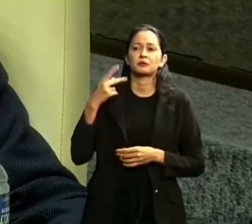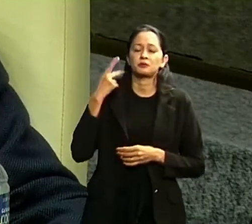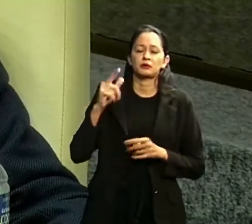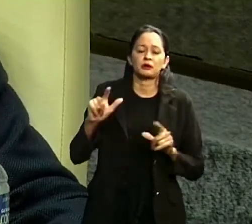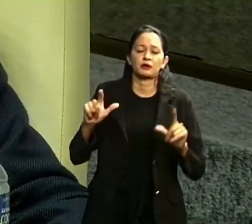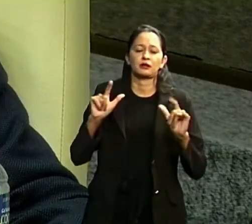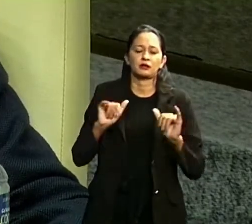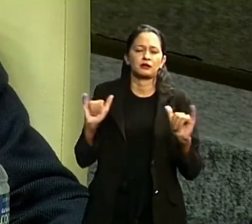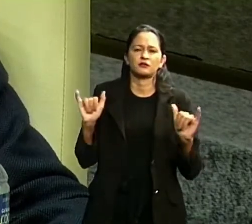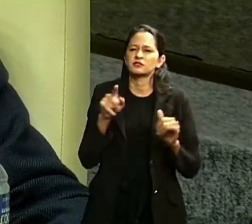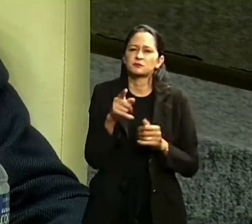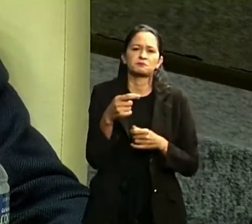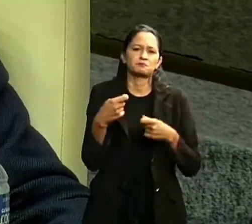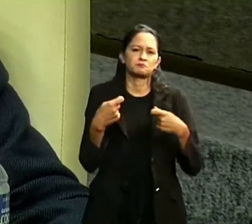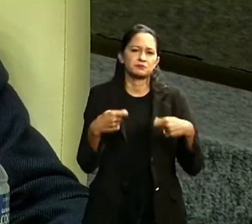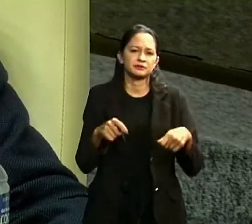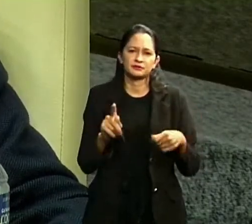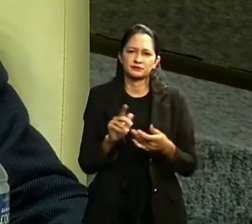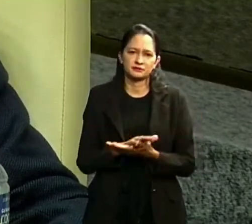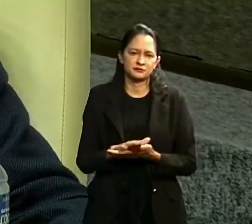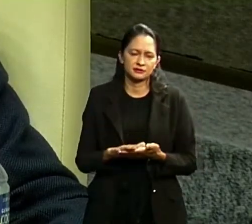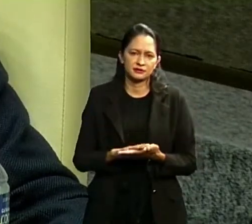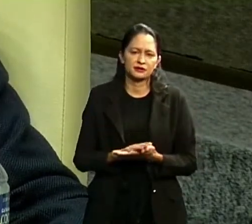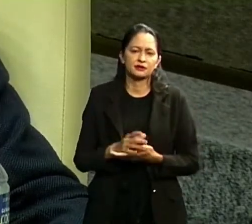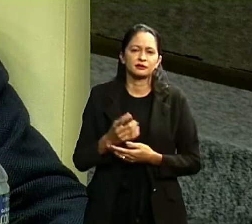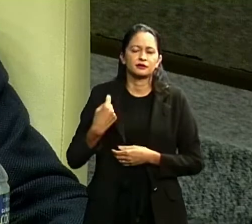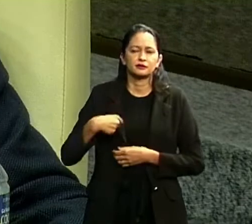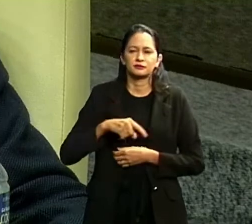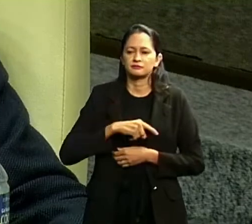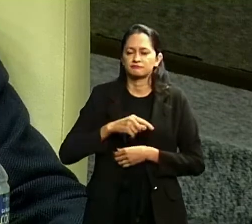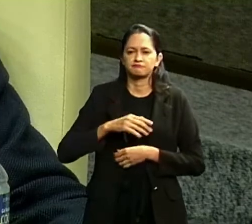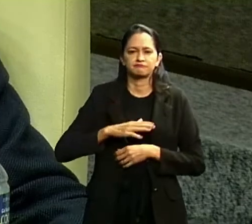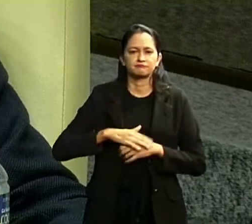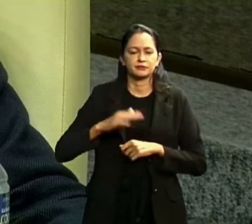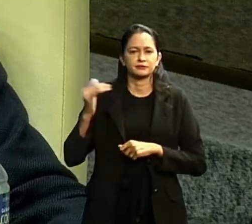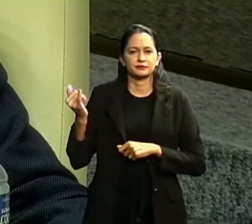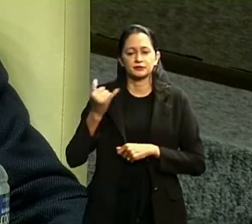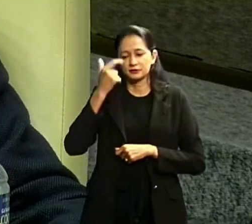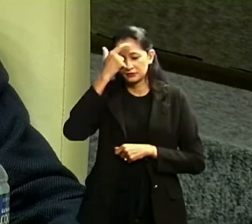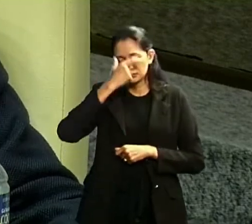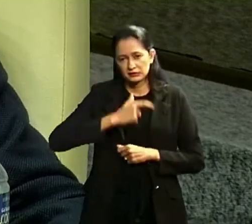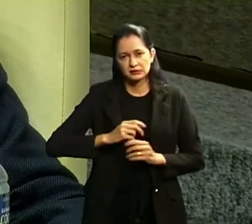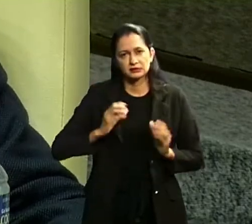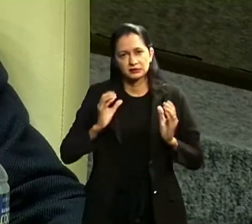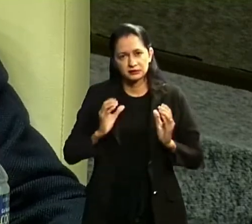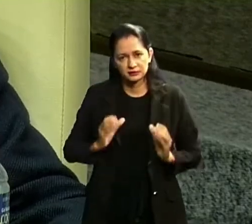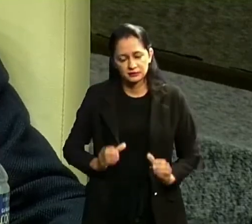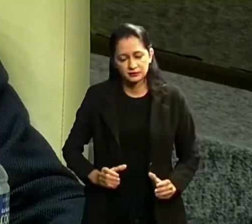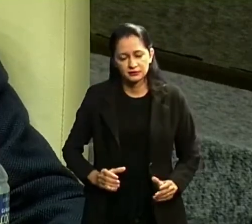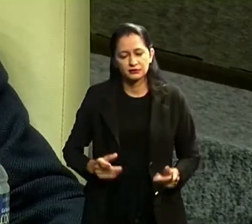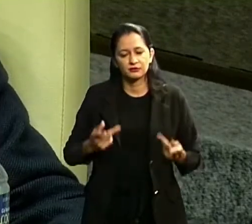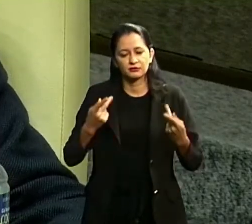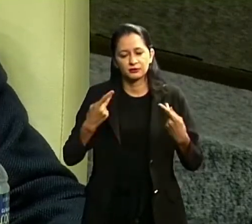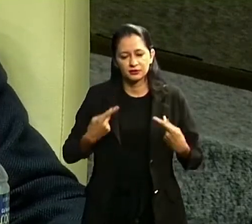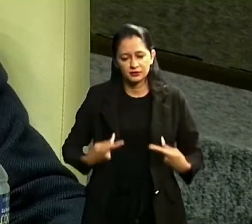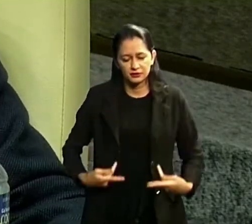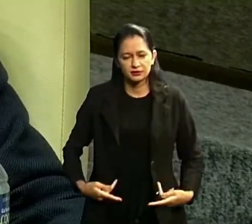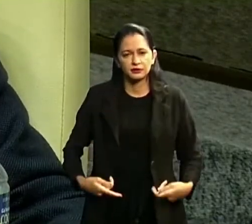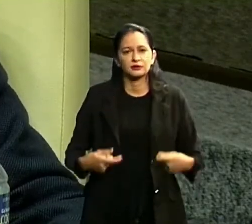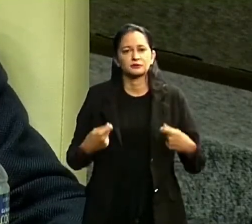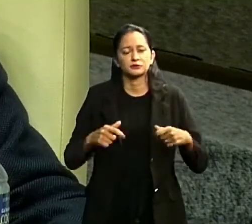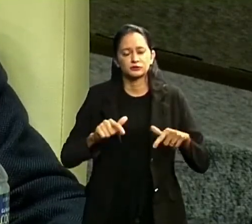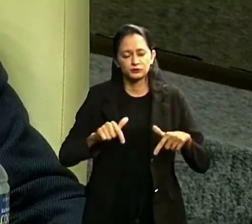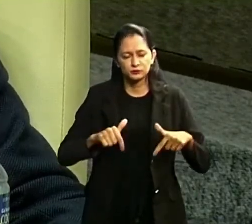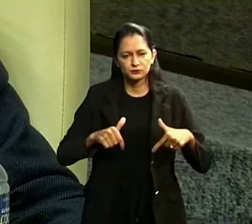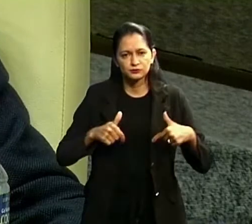seria desnecessário. Nós somos maior que isso. Nós, como cidadão, como ser humano, nós temos que lutar